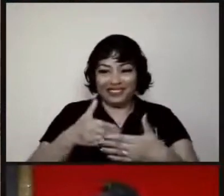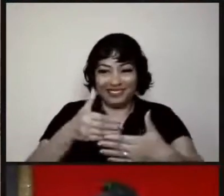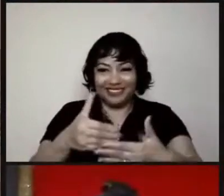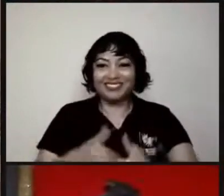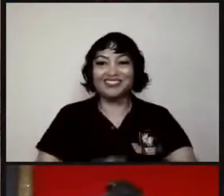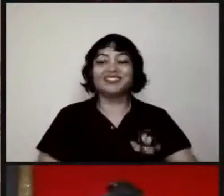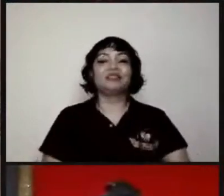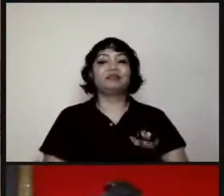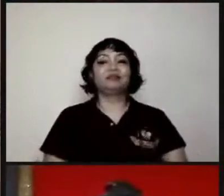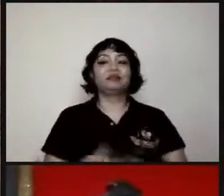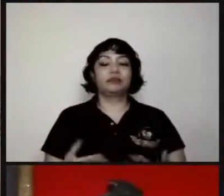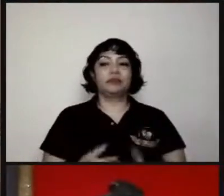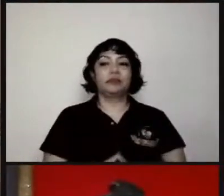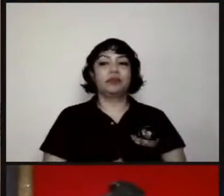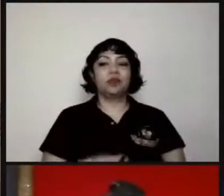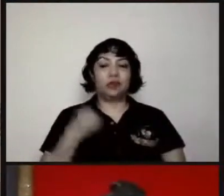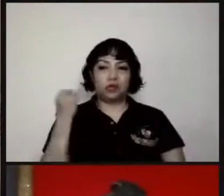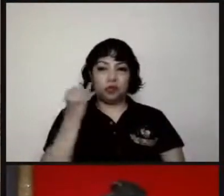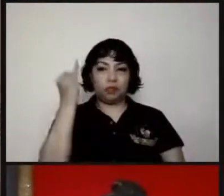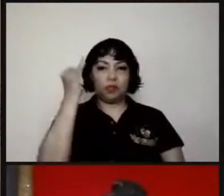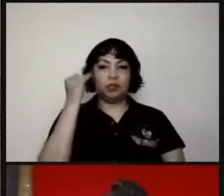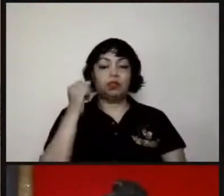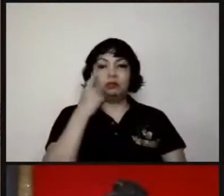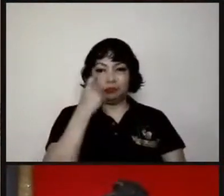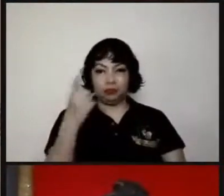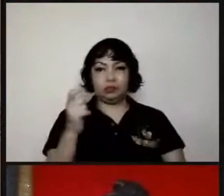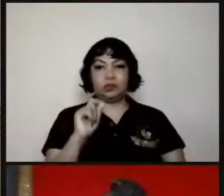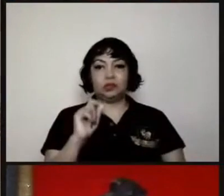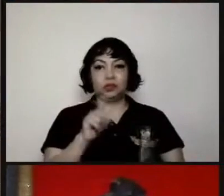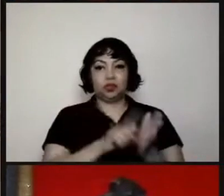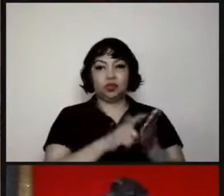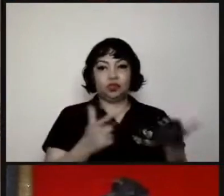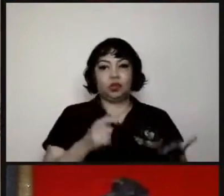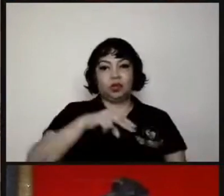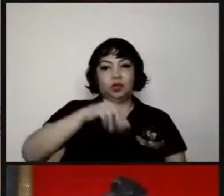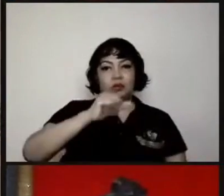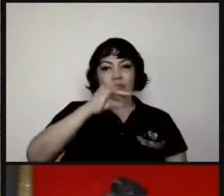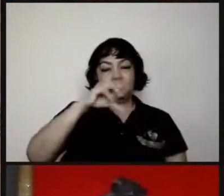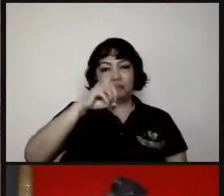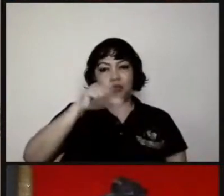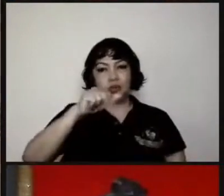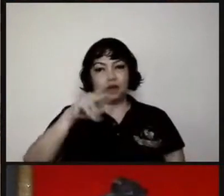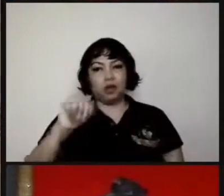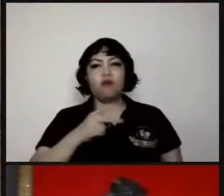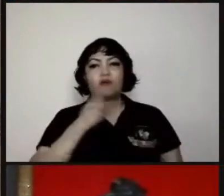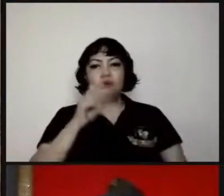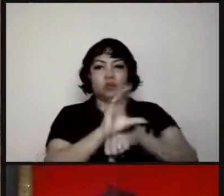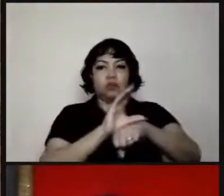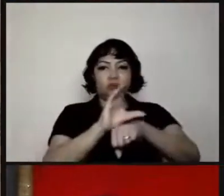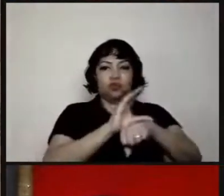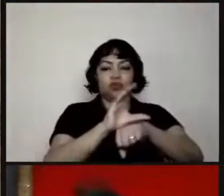também, eu achei importante, interessante, que o Jornal Nacional também falou sobre a Constituição